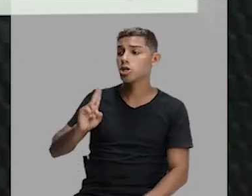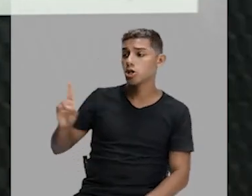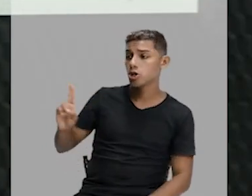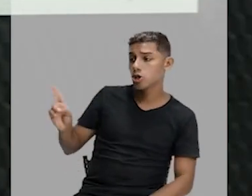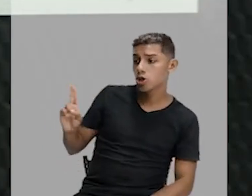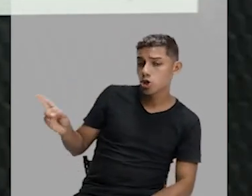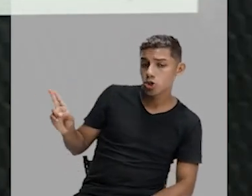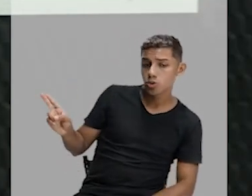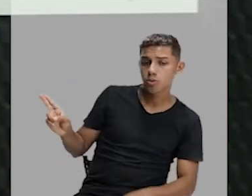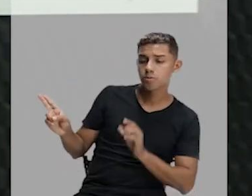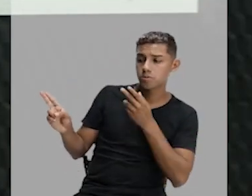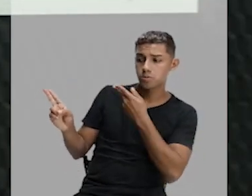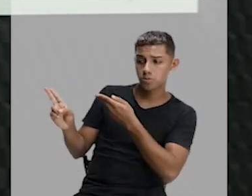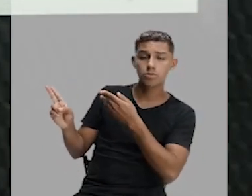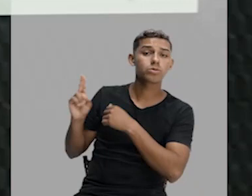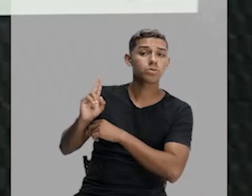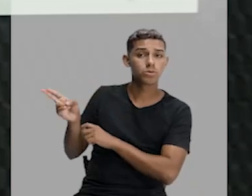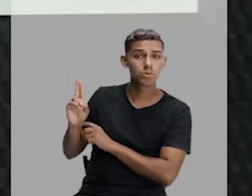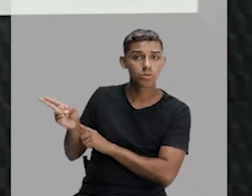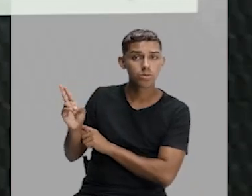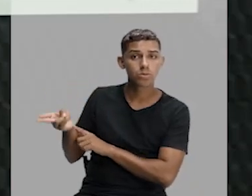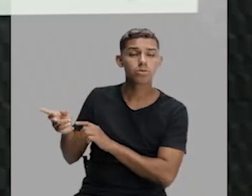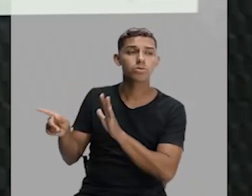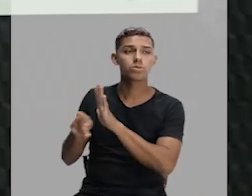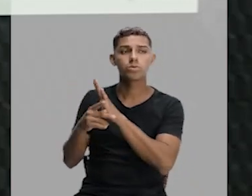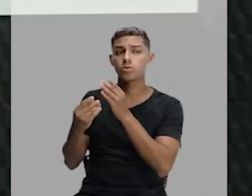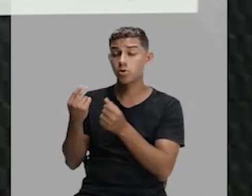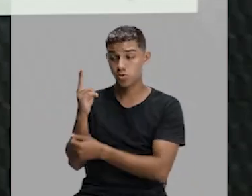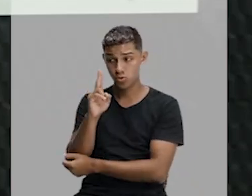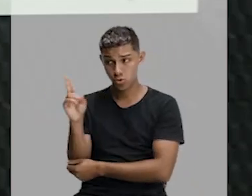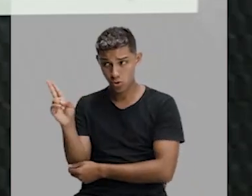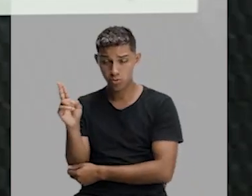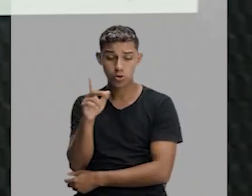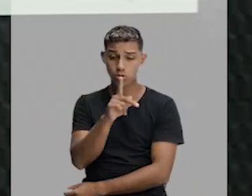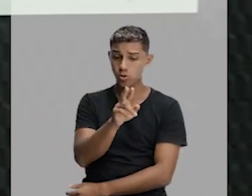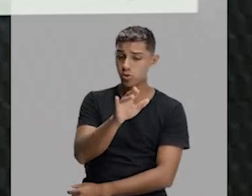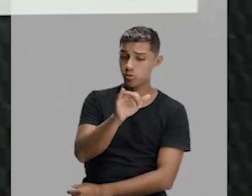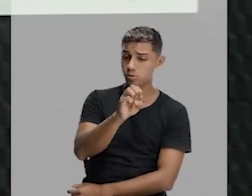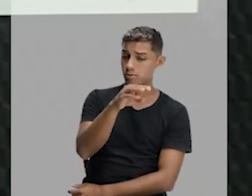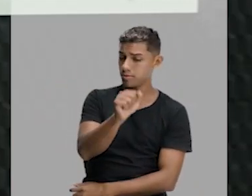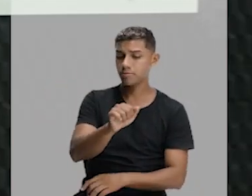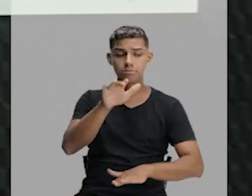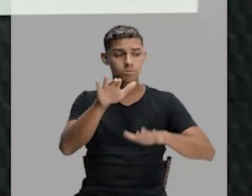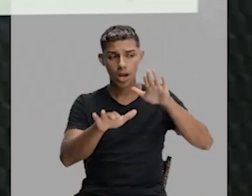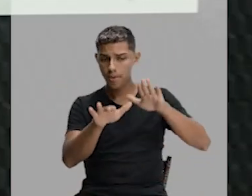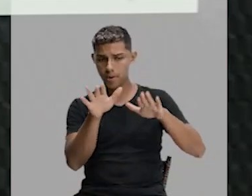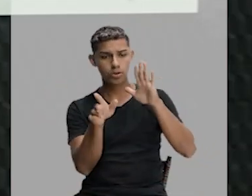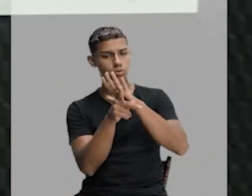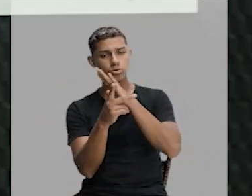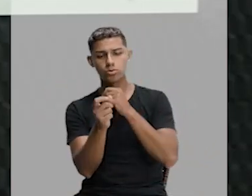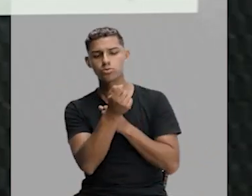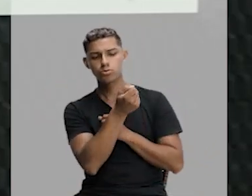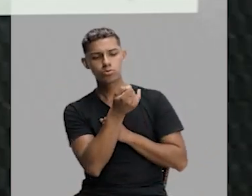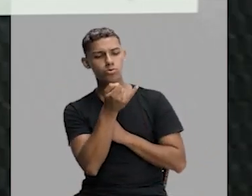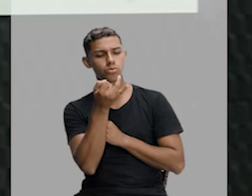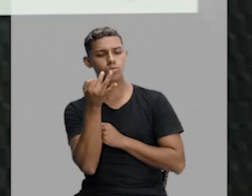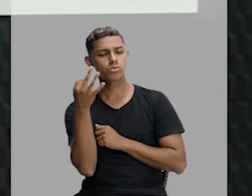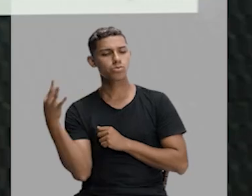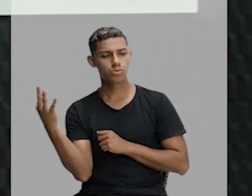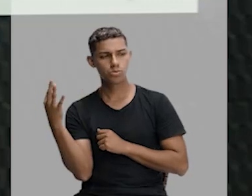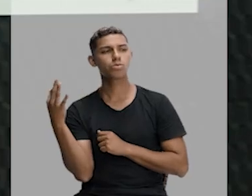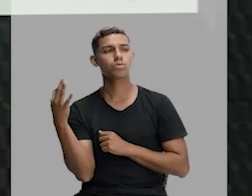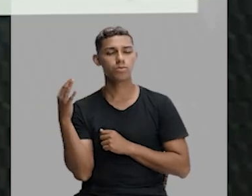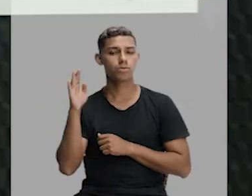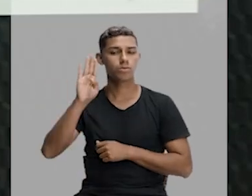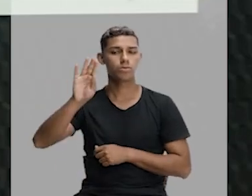pessoal, tá? Falei no decorrer da aula. O nome do prisma, ele vai depender do polígono da sua